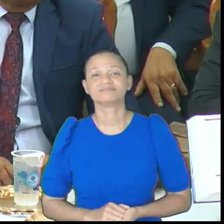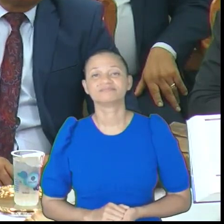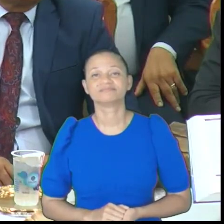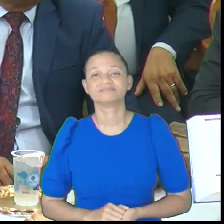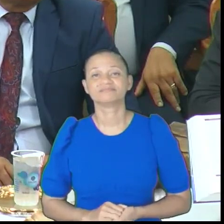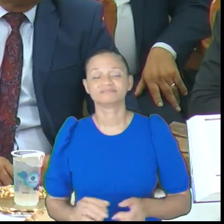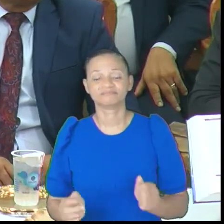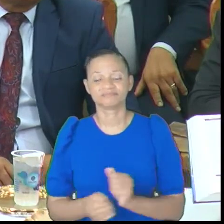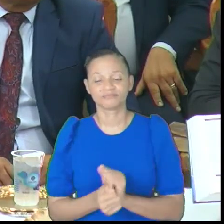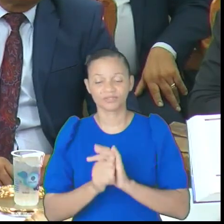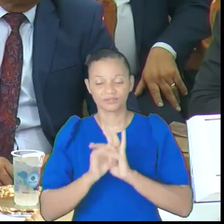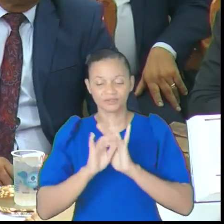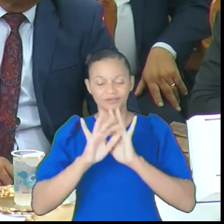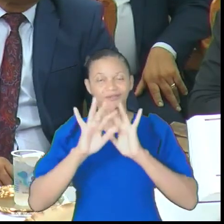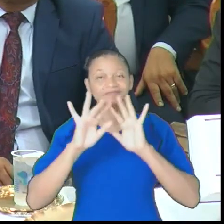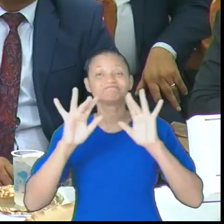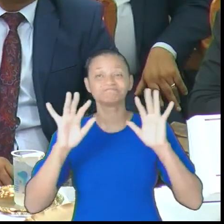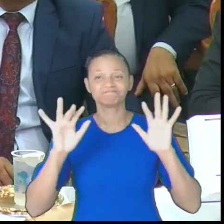Glória.